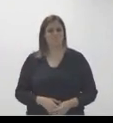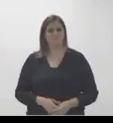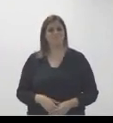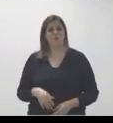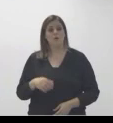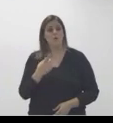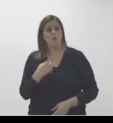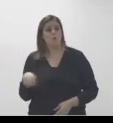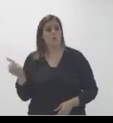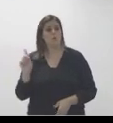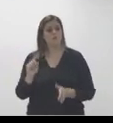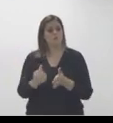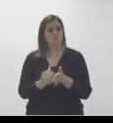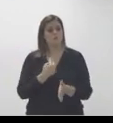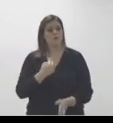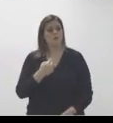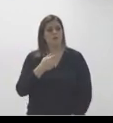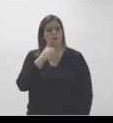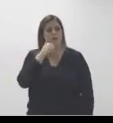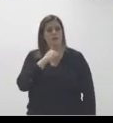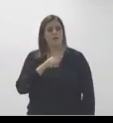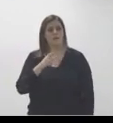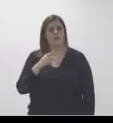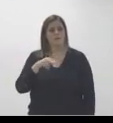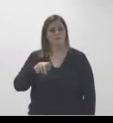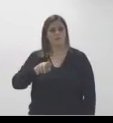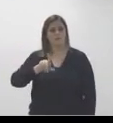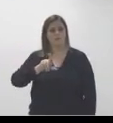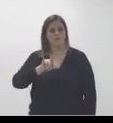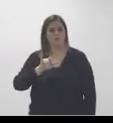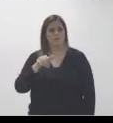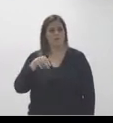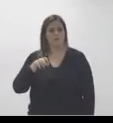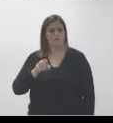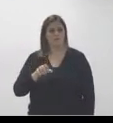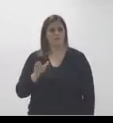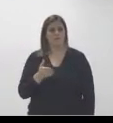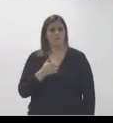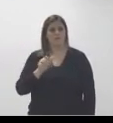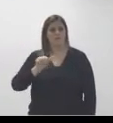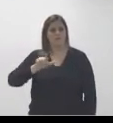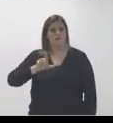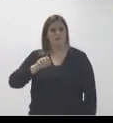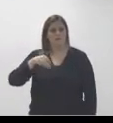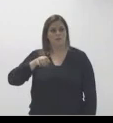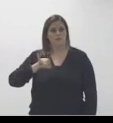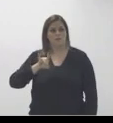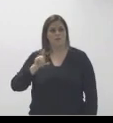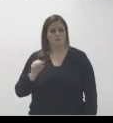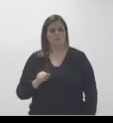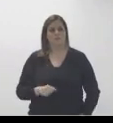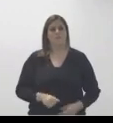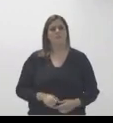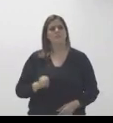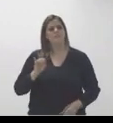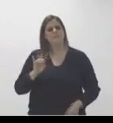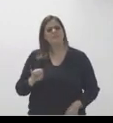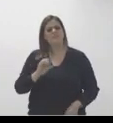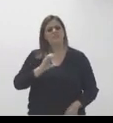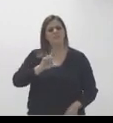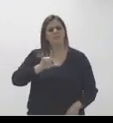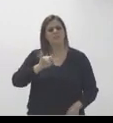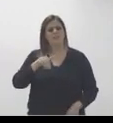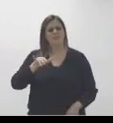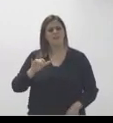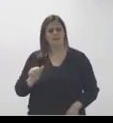pergunta da paula e ana almeida tá se as clínicas não estão legalizadas e comunidades terapêuticas não acompanham